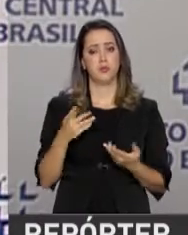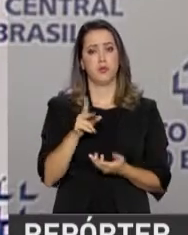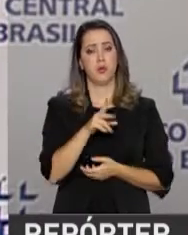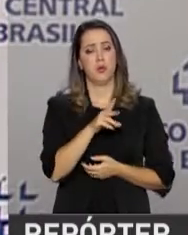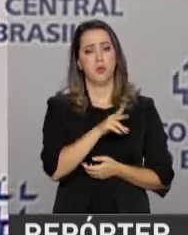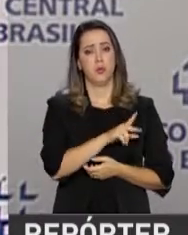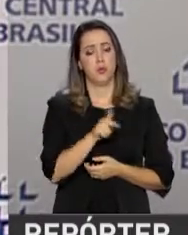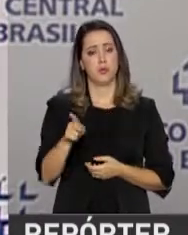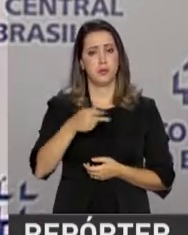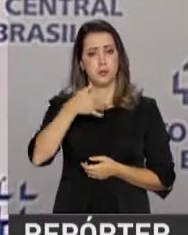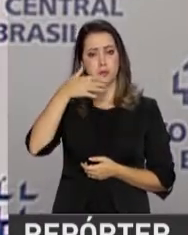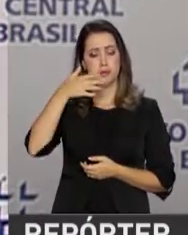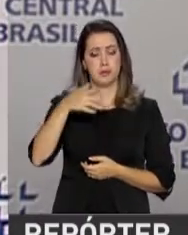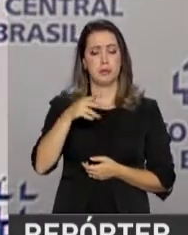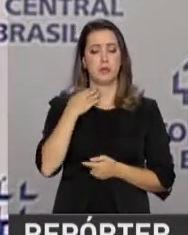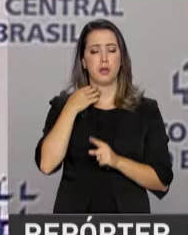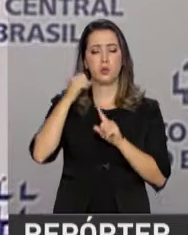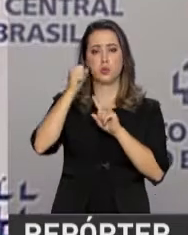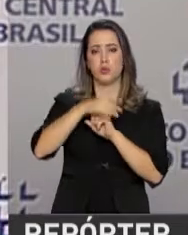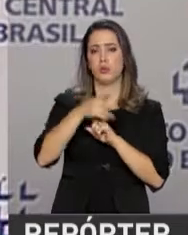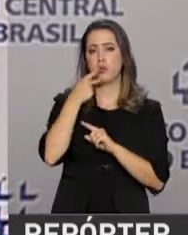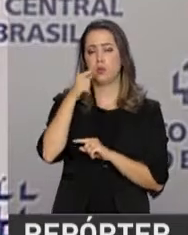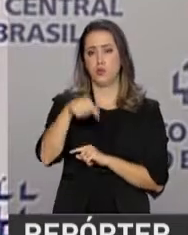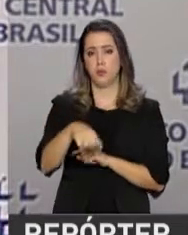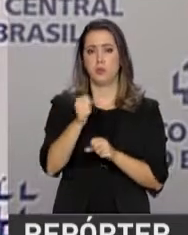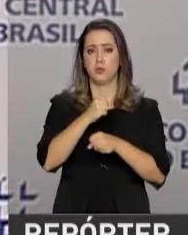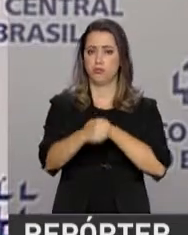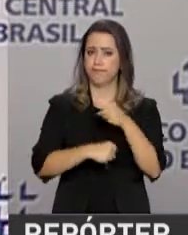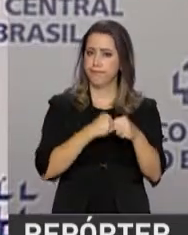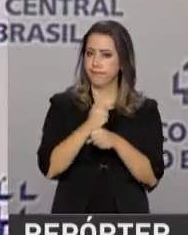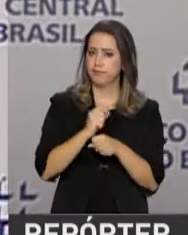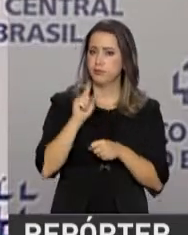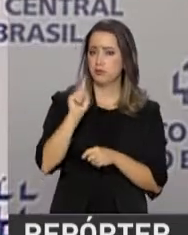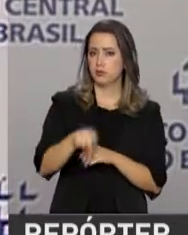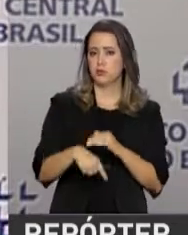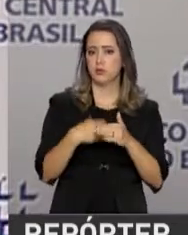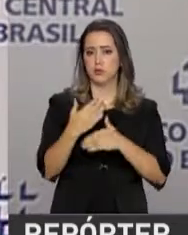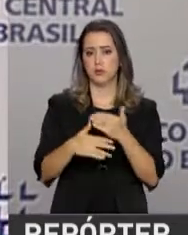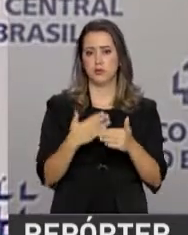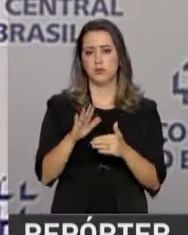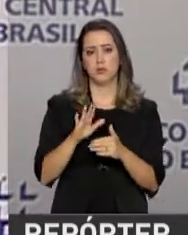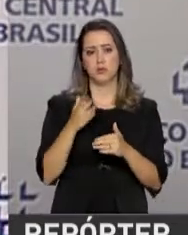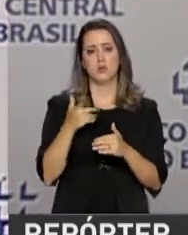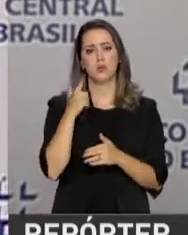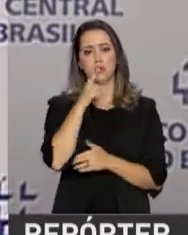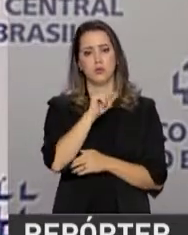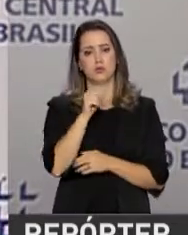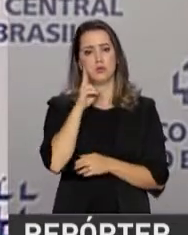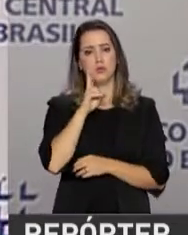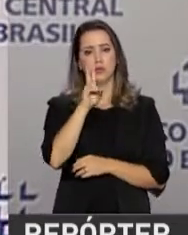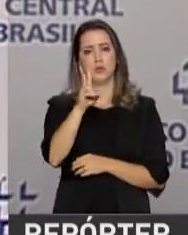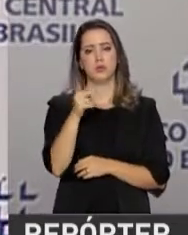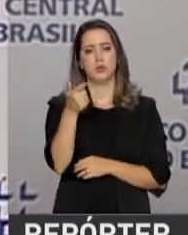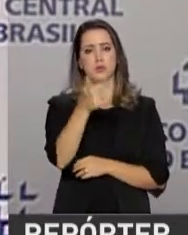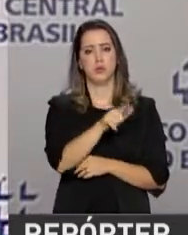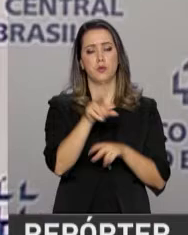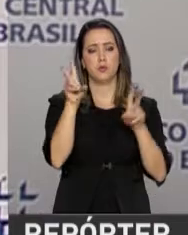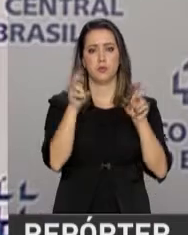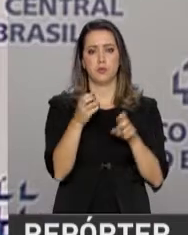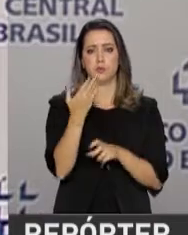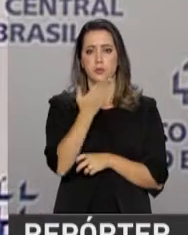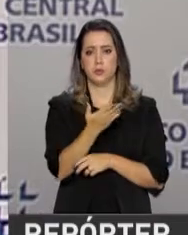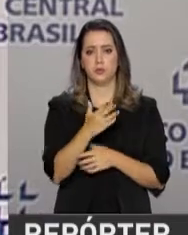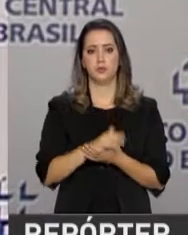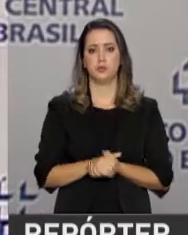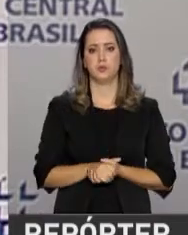Ilan Goldfein, a meta de inflação para 2018 e também para os próximos anos, ela deve ser atingida. Vamos ouvir um outro trecho dessa entrevista